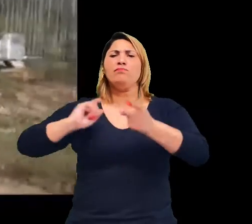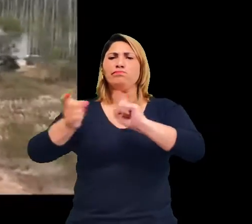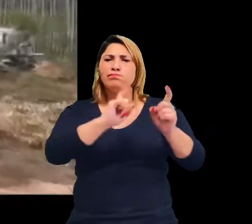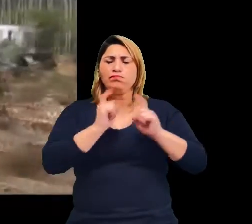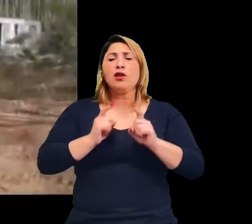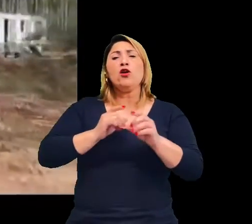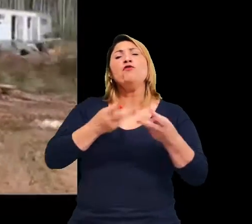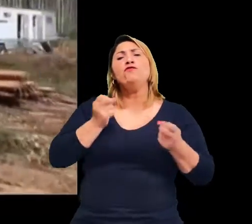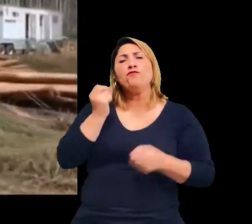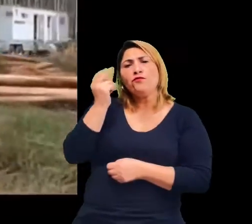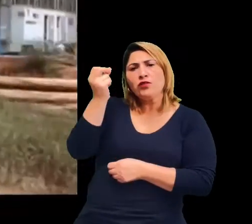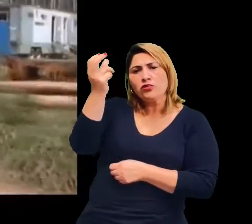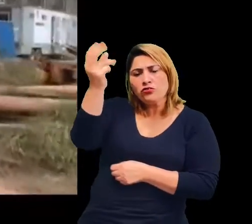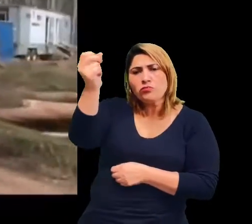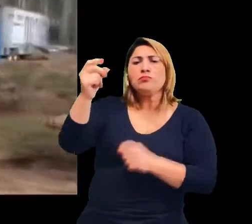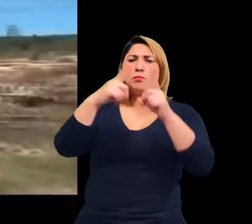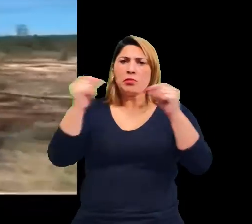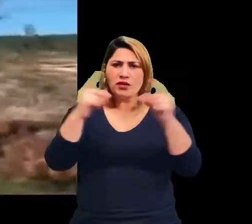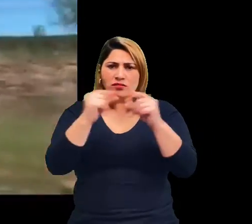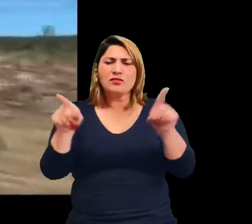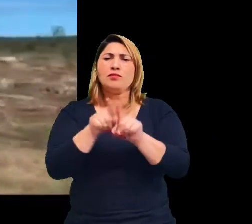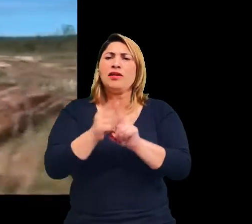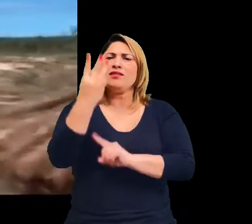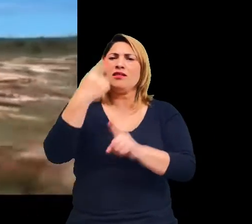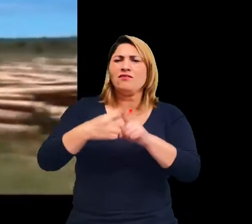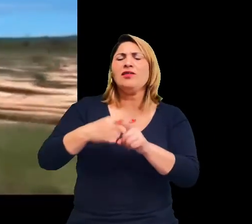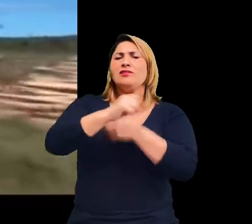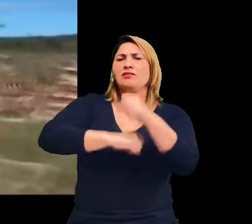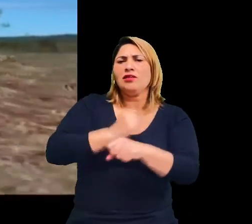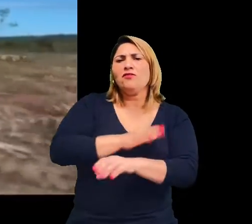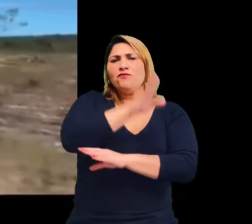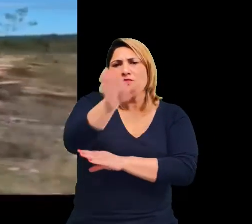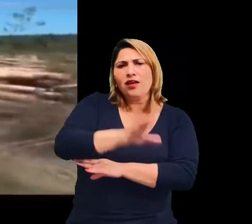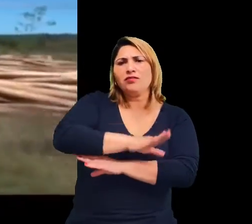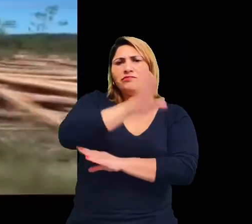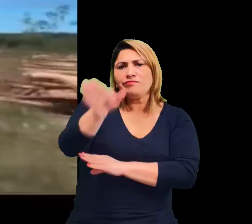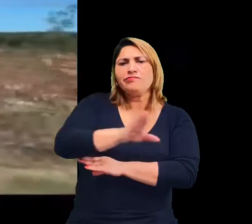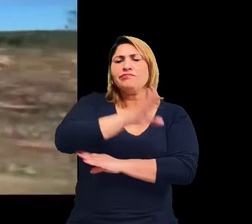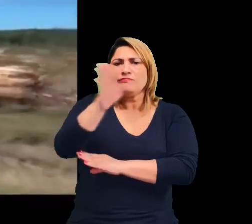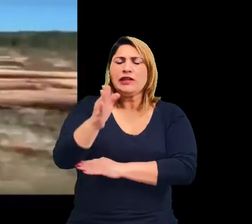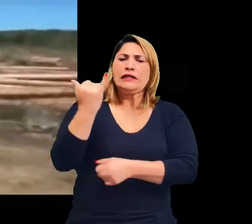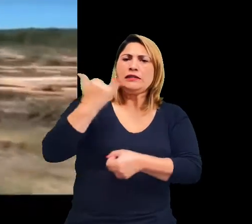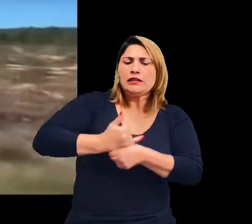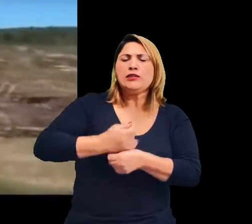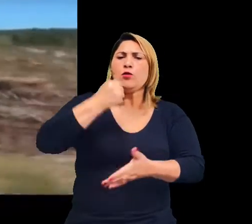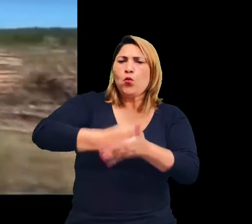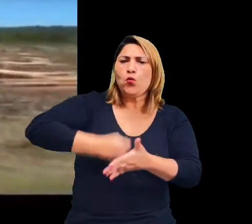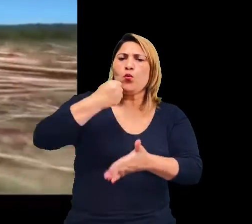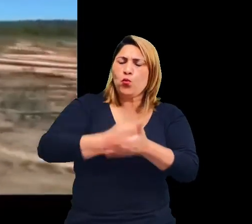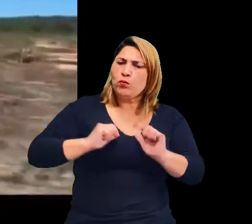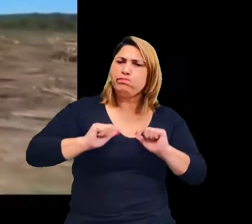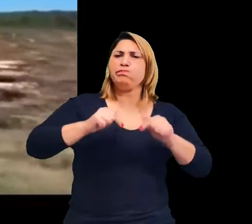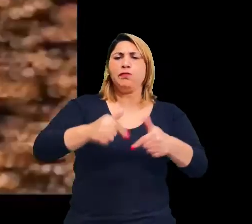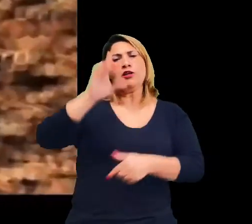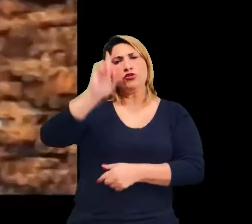viajamos 3 vezes por ano em Brasília, sempre com uma comitiva de 40 caciques e liderança para lutar pelos nossos direitos, visitando